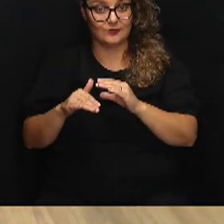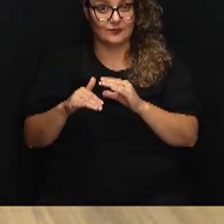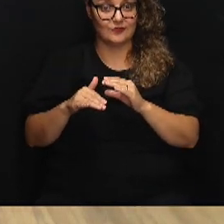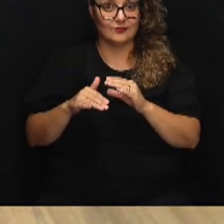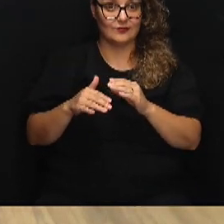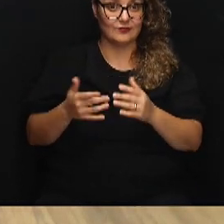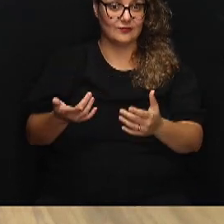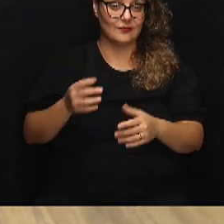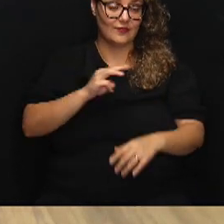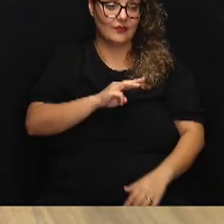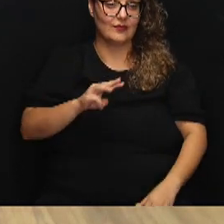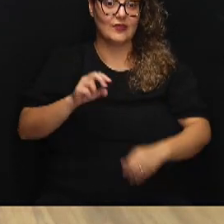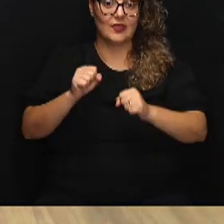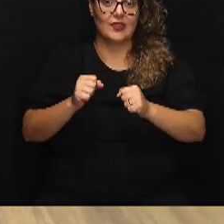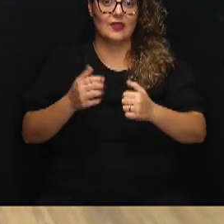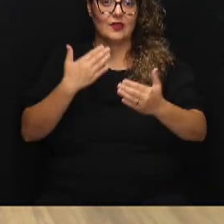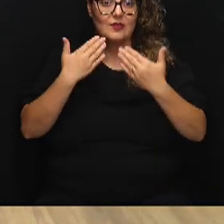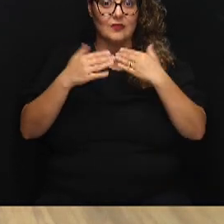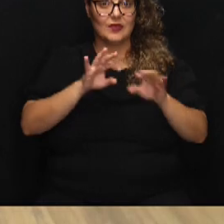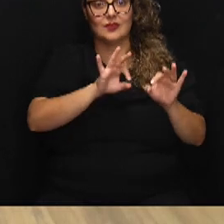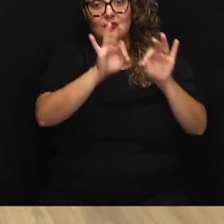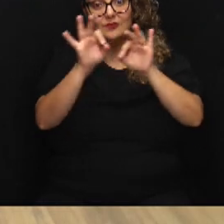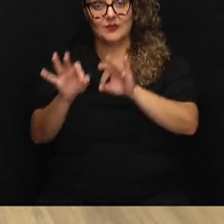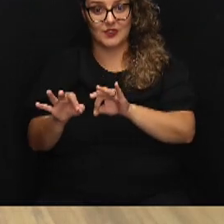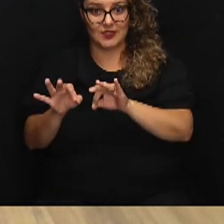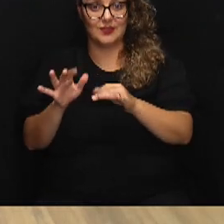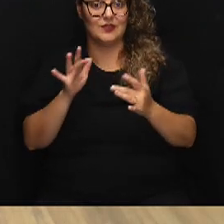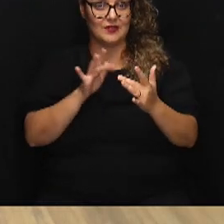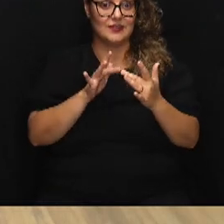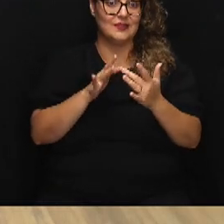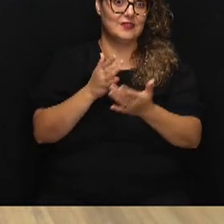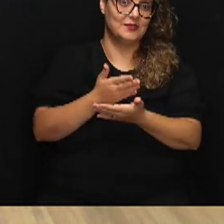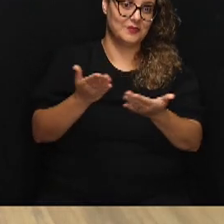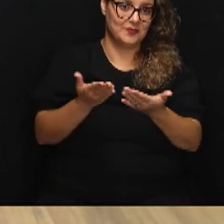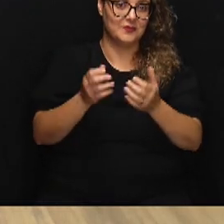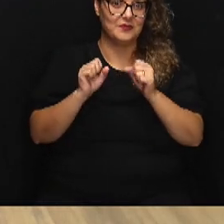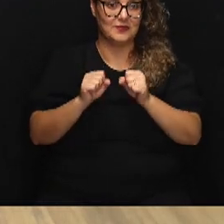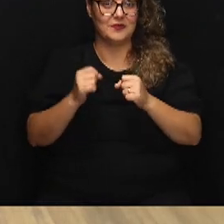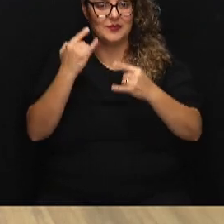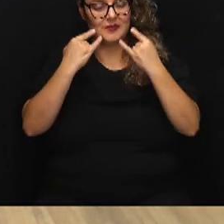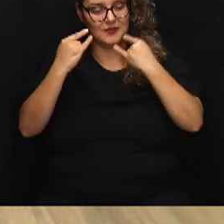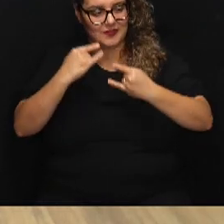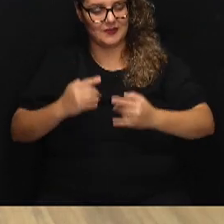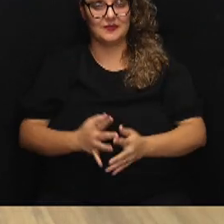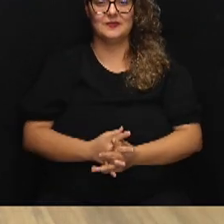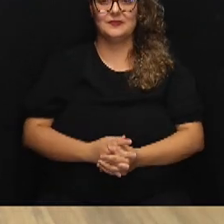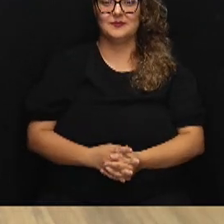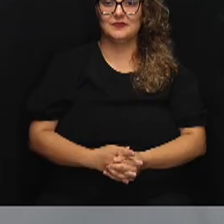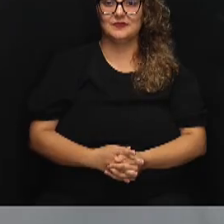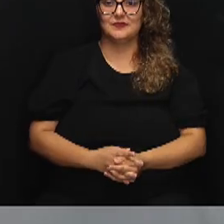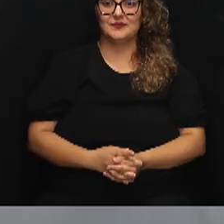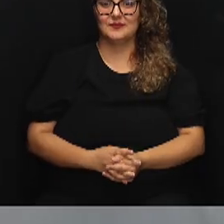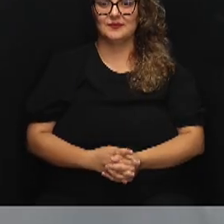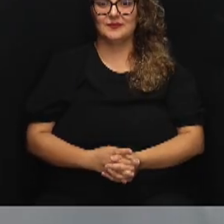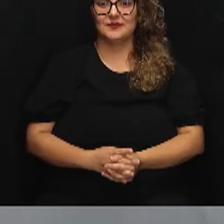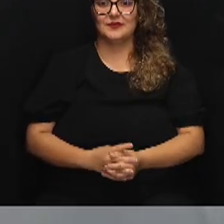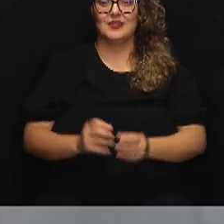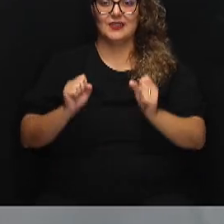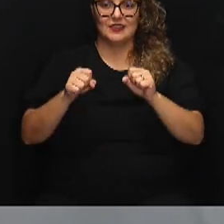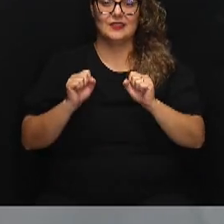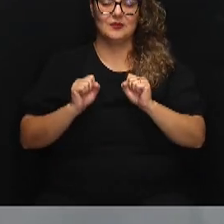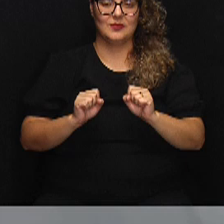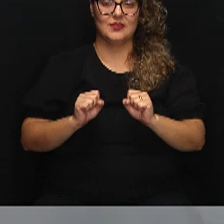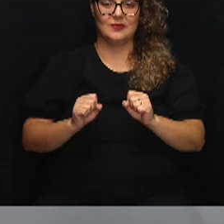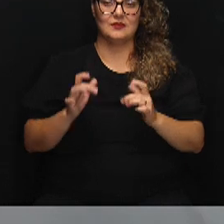um site que a gente possa acompanhar ou entrar em contato com você para quem tiver interesse. Sim, nós podemos